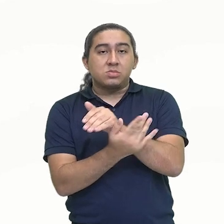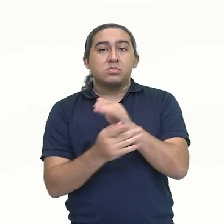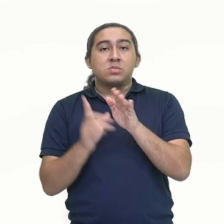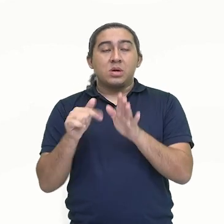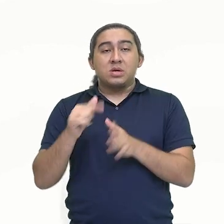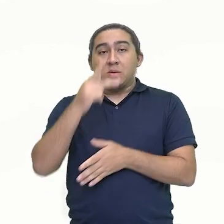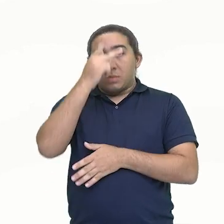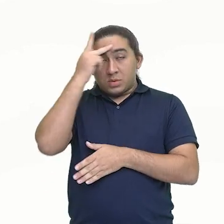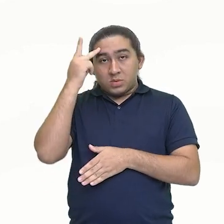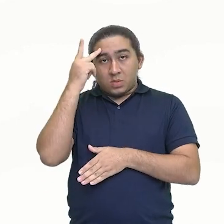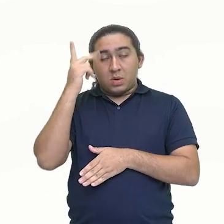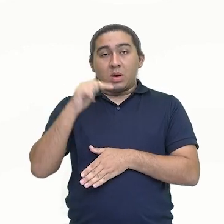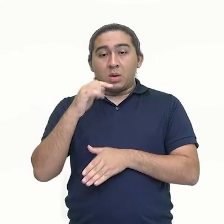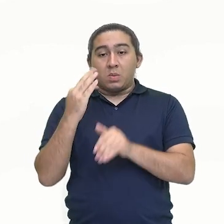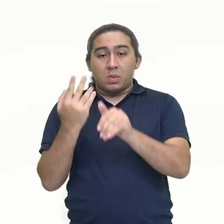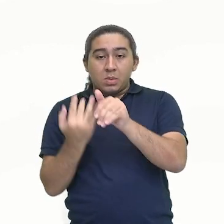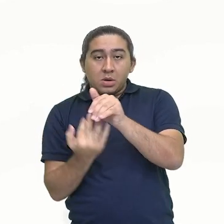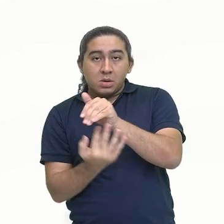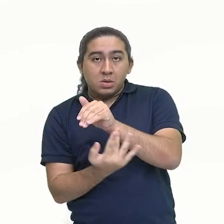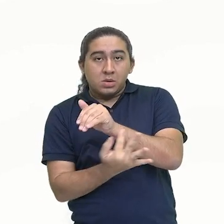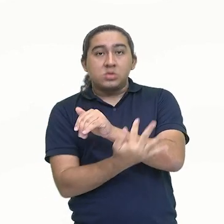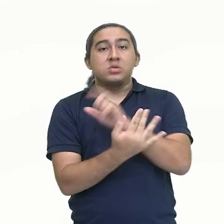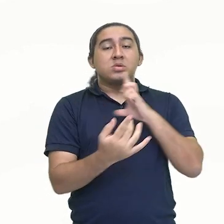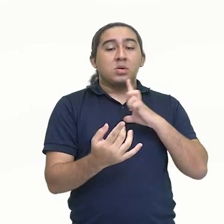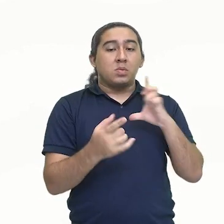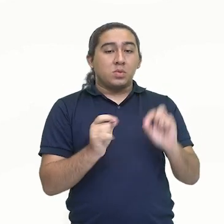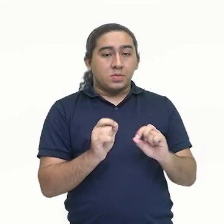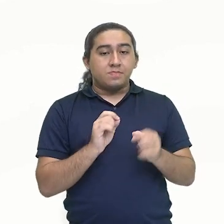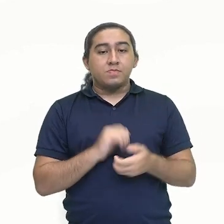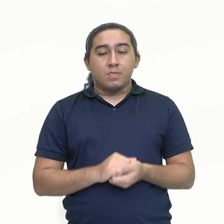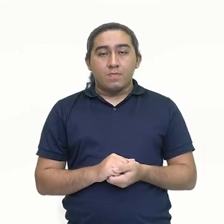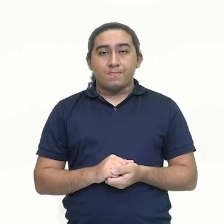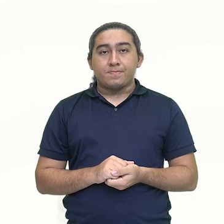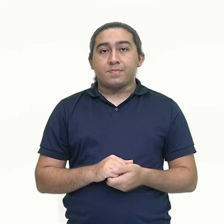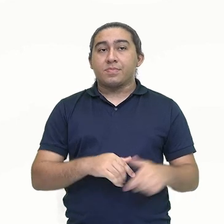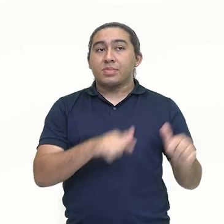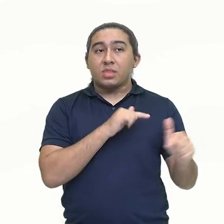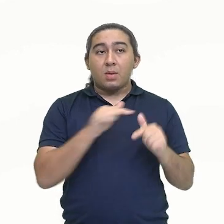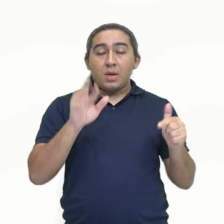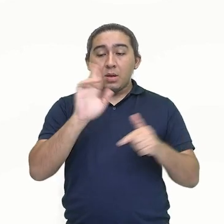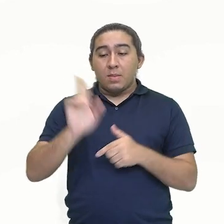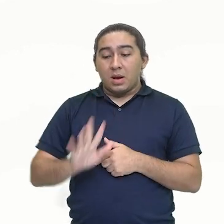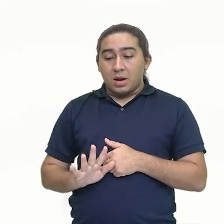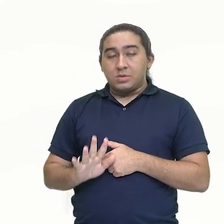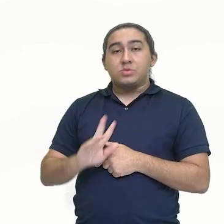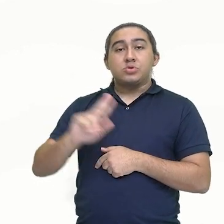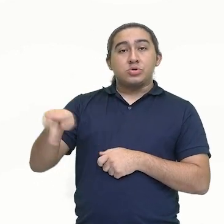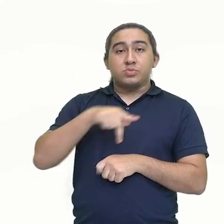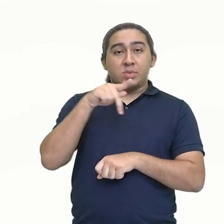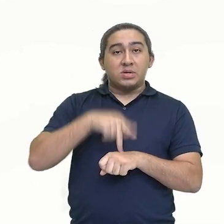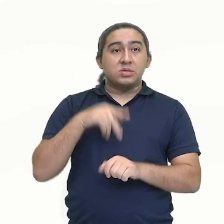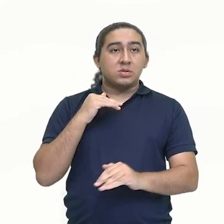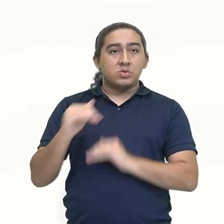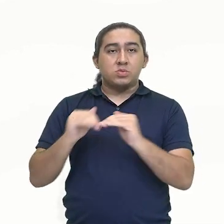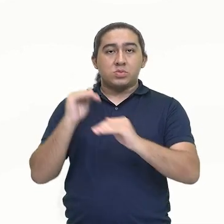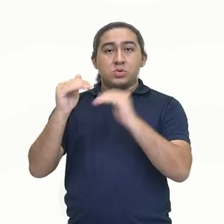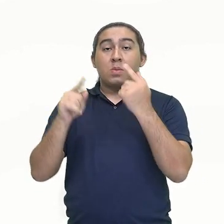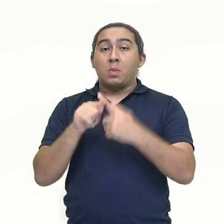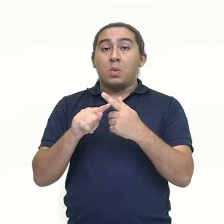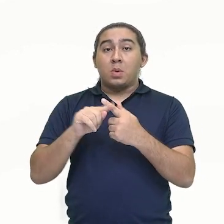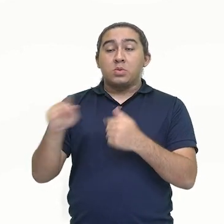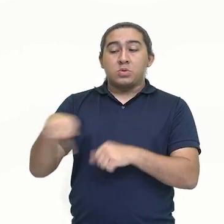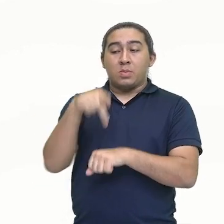comentei aqui com vocês, né, a mão de obra barata para os países mais desenvolvidos. Porque nos países